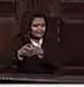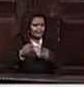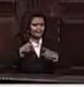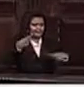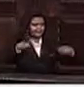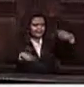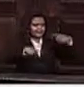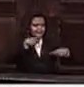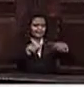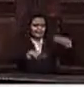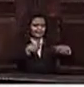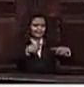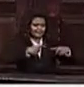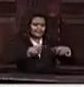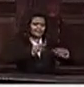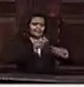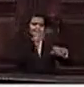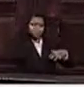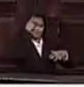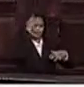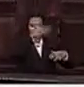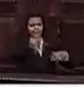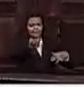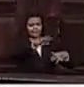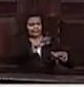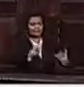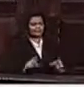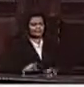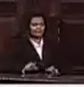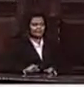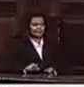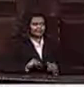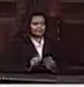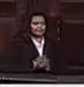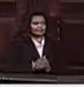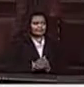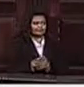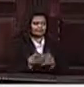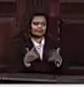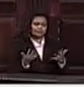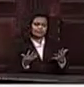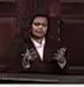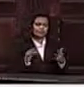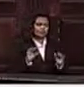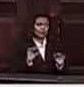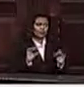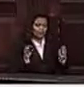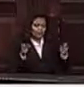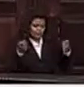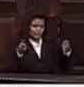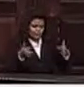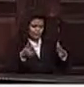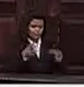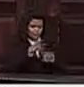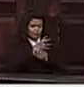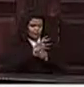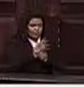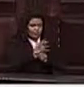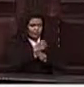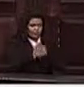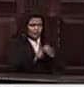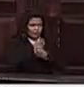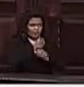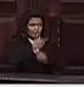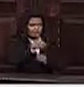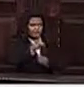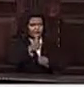e aí não tem como não dizer que 2017 só não perdeu na questão da letalidade